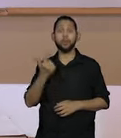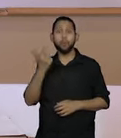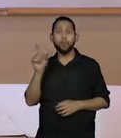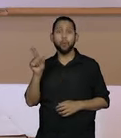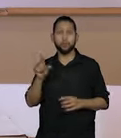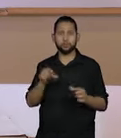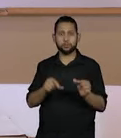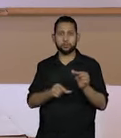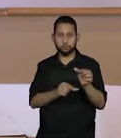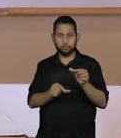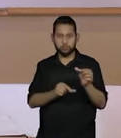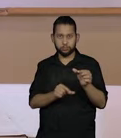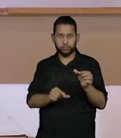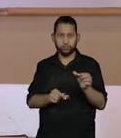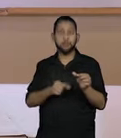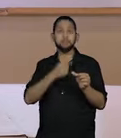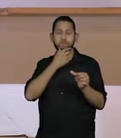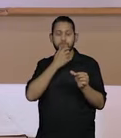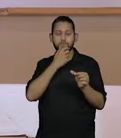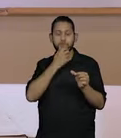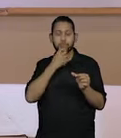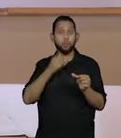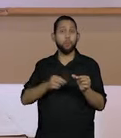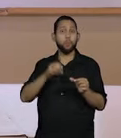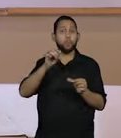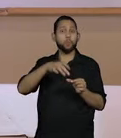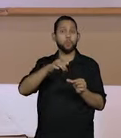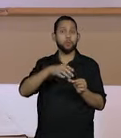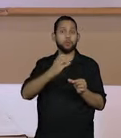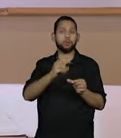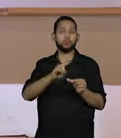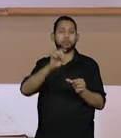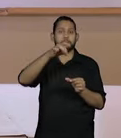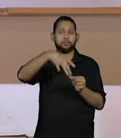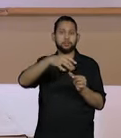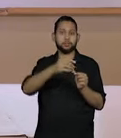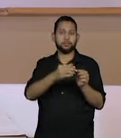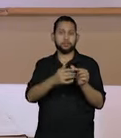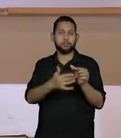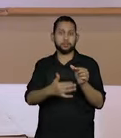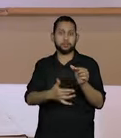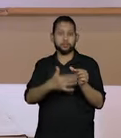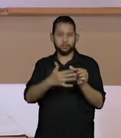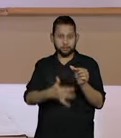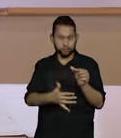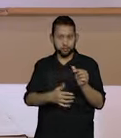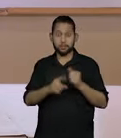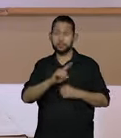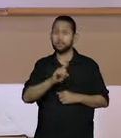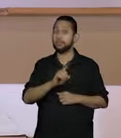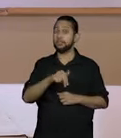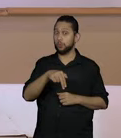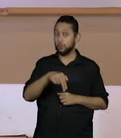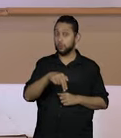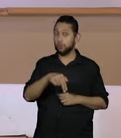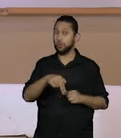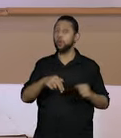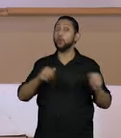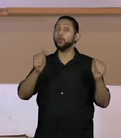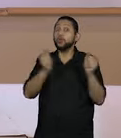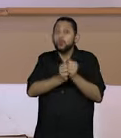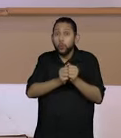experimento desse, também colocarmos a raspa de zinco, só que